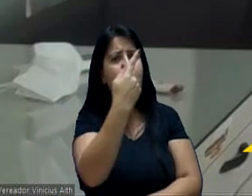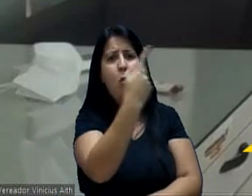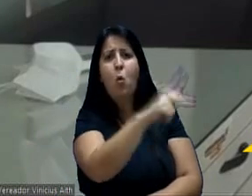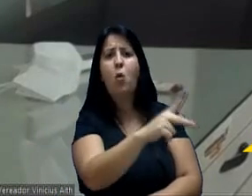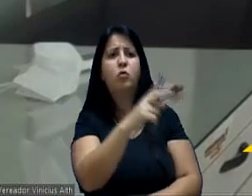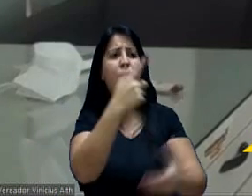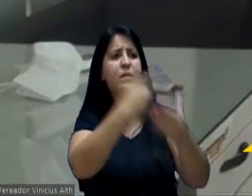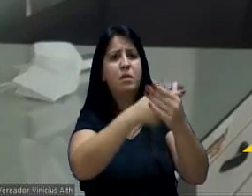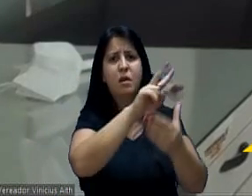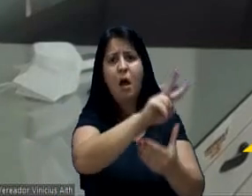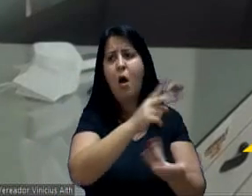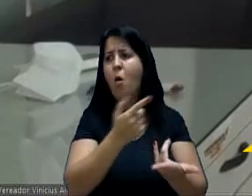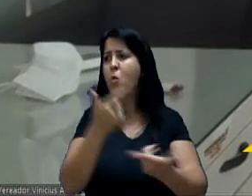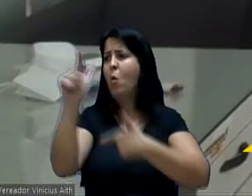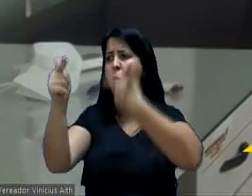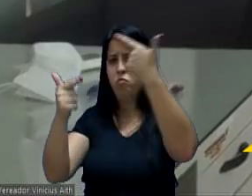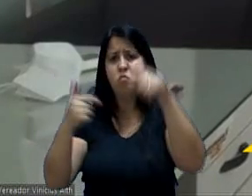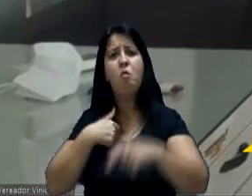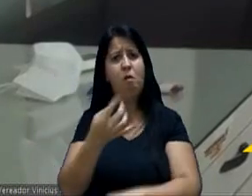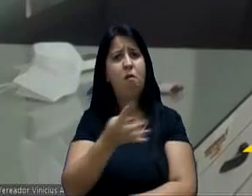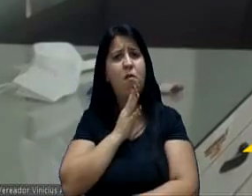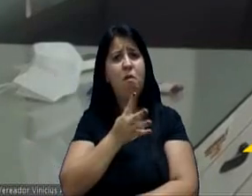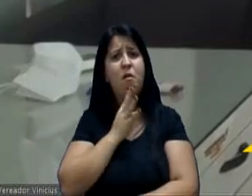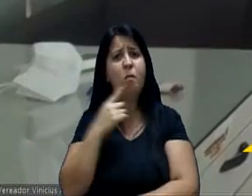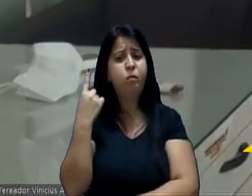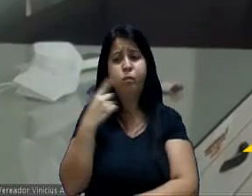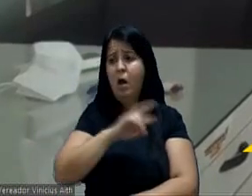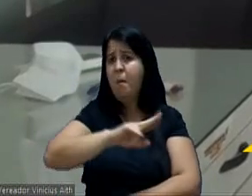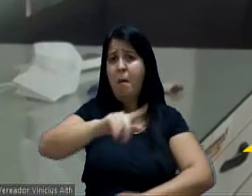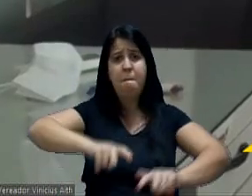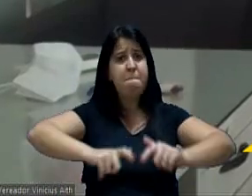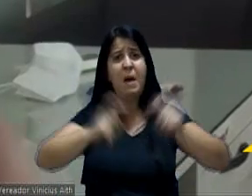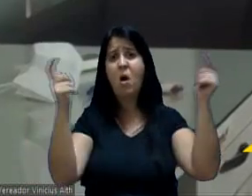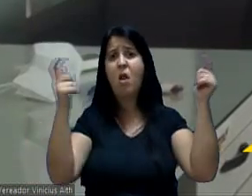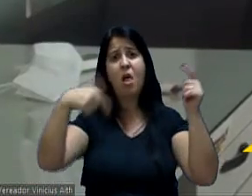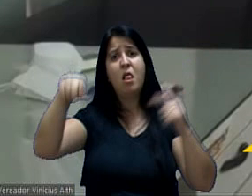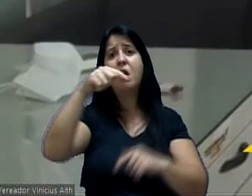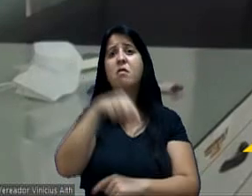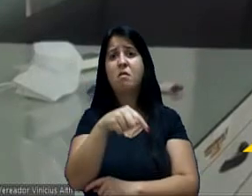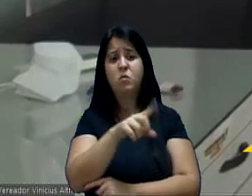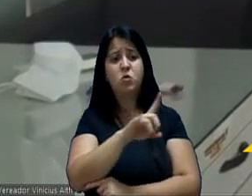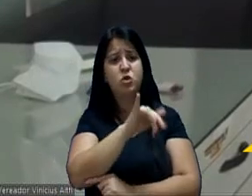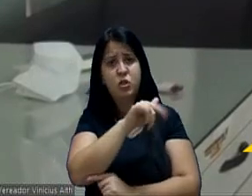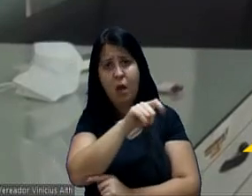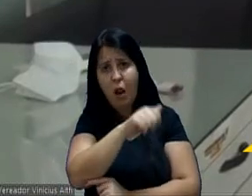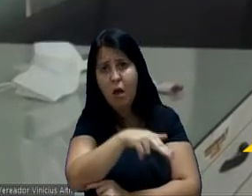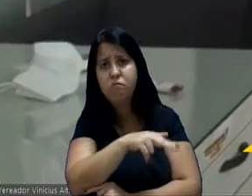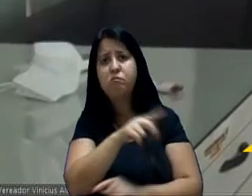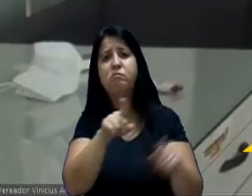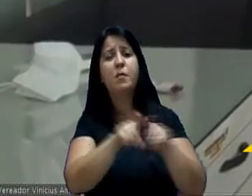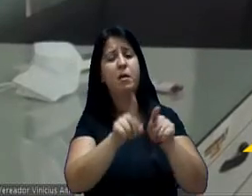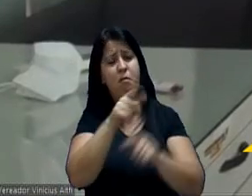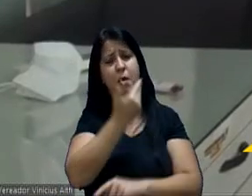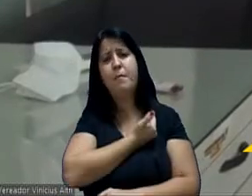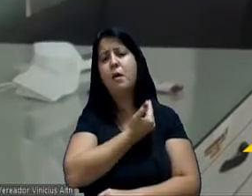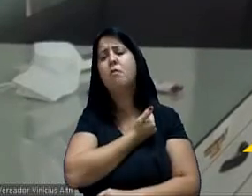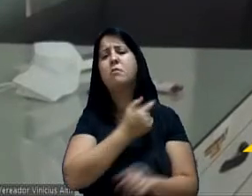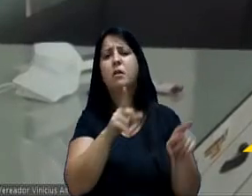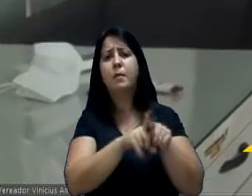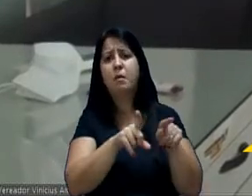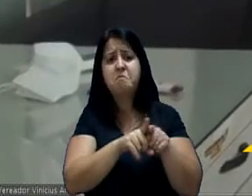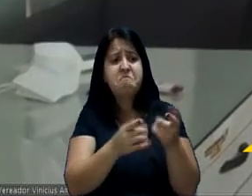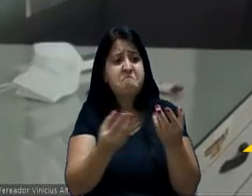Nenê, do João Donizete. Eu conheço o advogado da maioria aqui dos vereadores, do Dylan, que é um grande amigo nosso também,